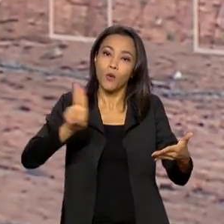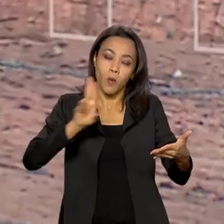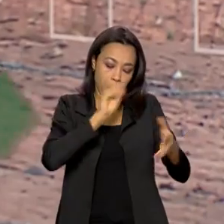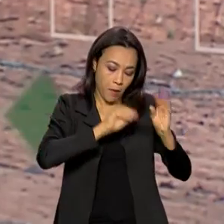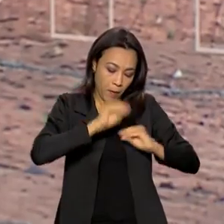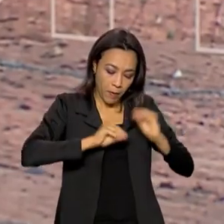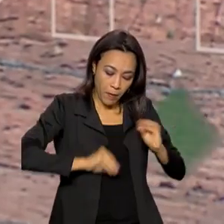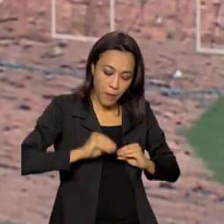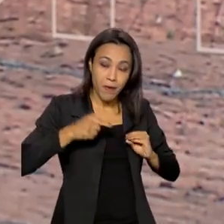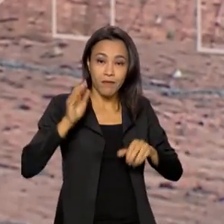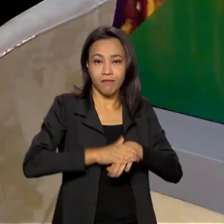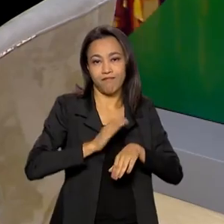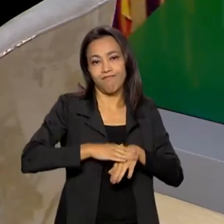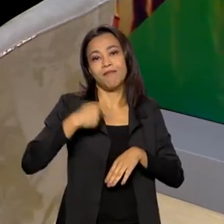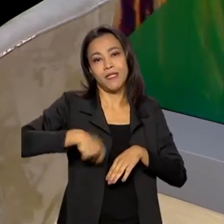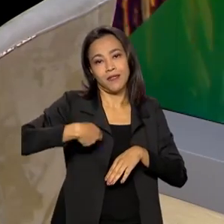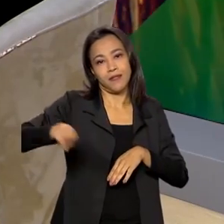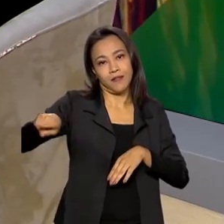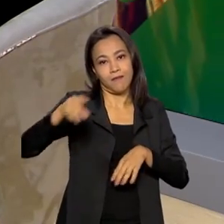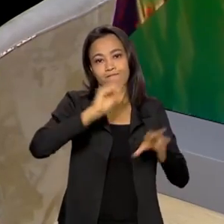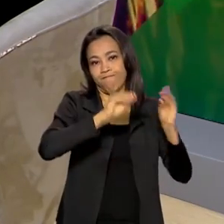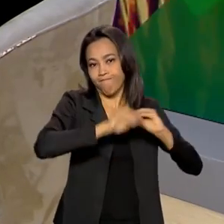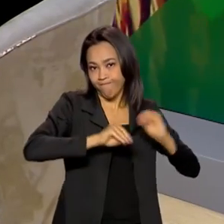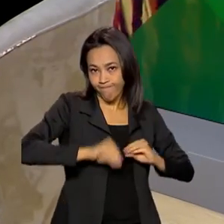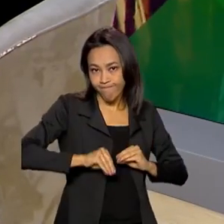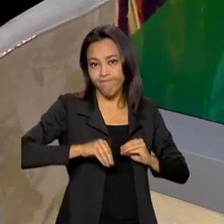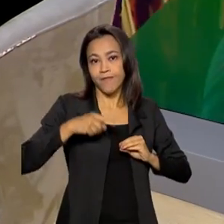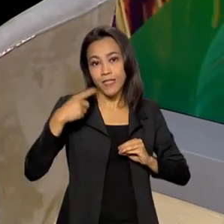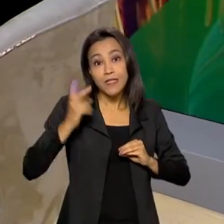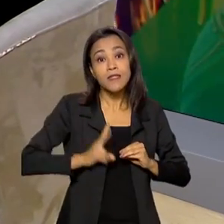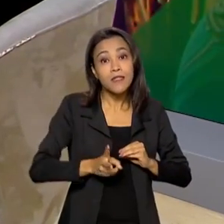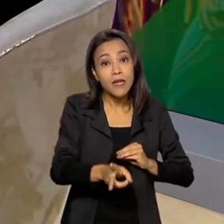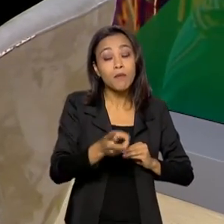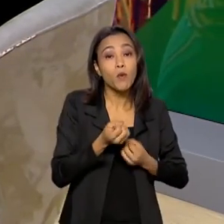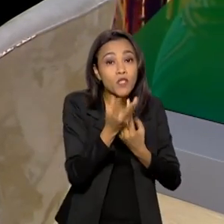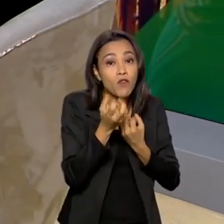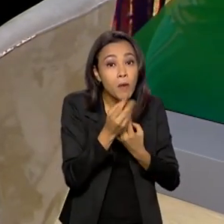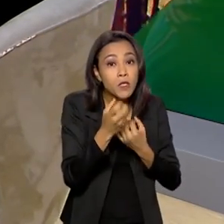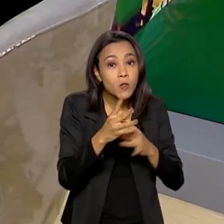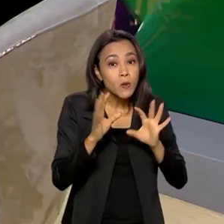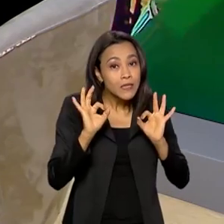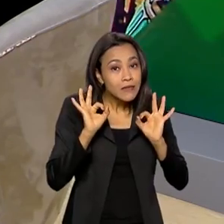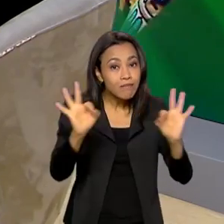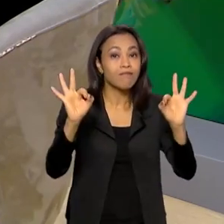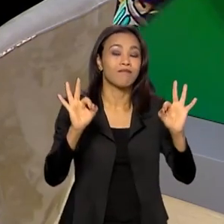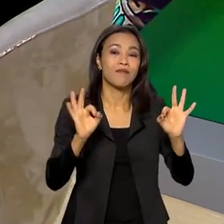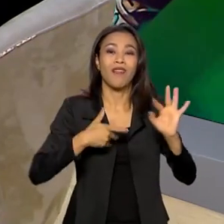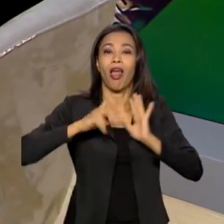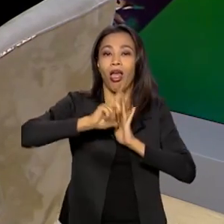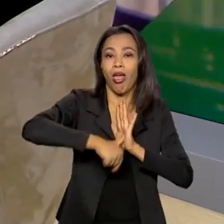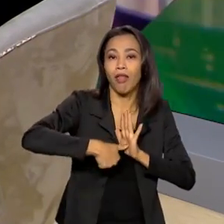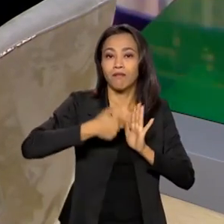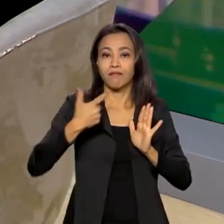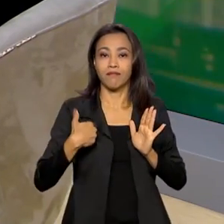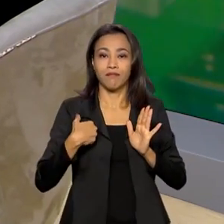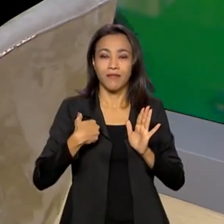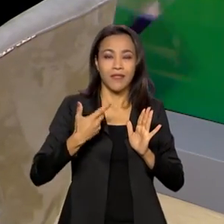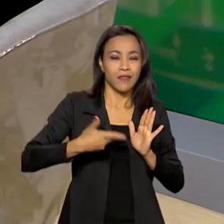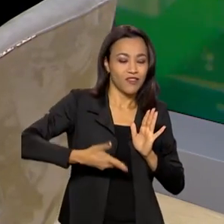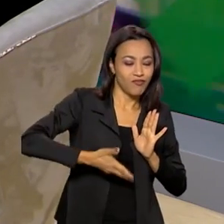e além de fazer o cadastramento manter esse cadastro atualizado que é importante também que as famílias mantenham ali todas as